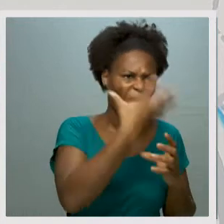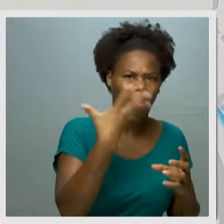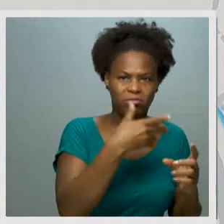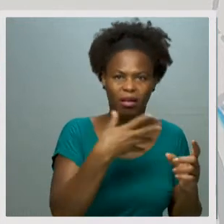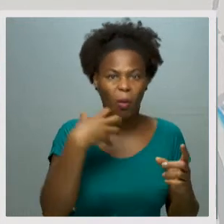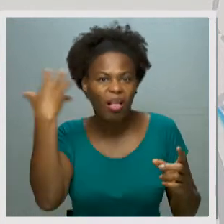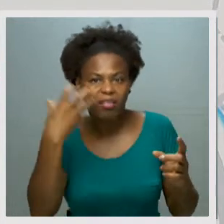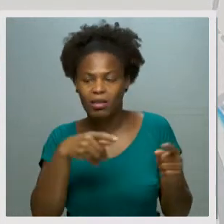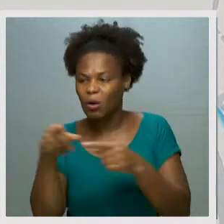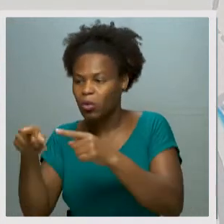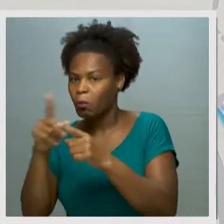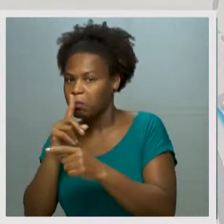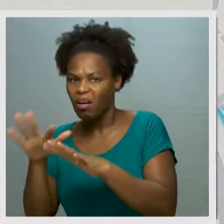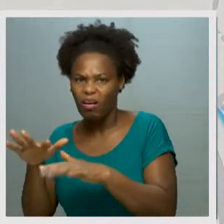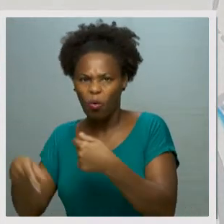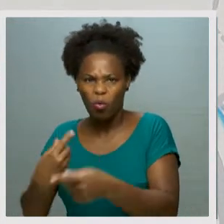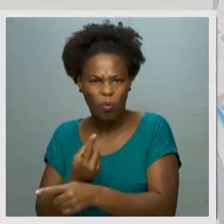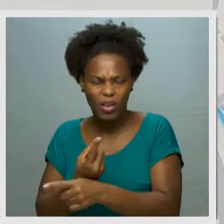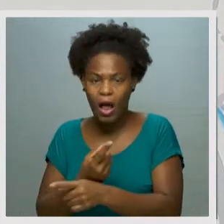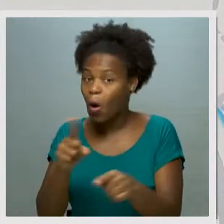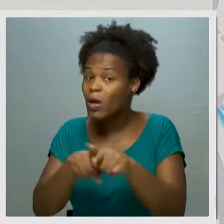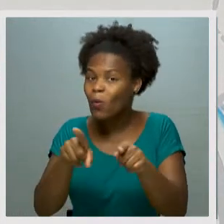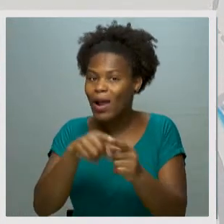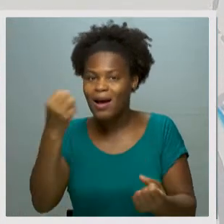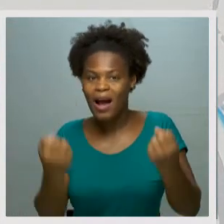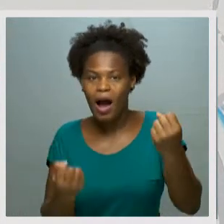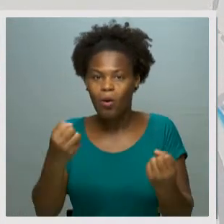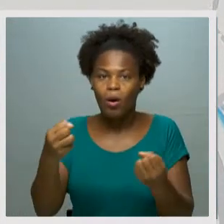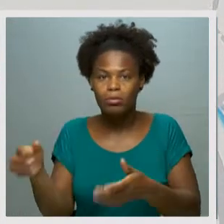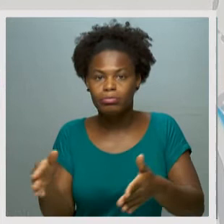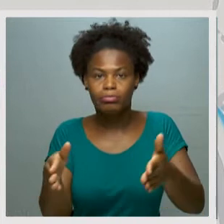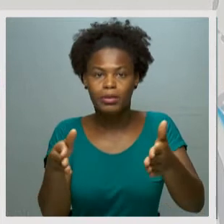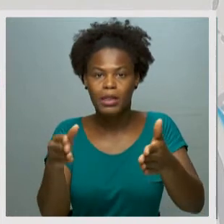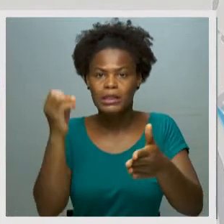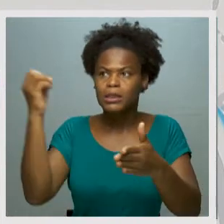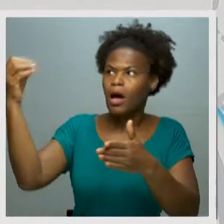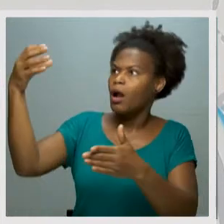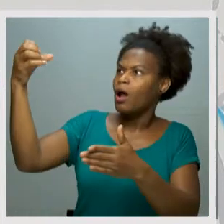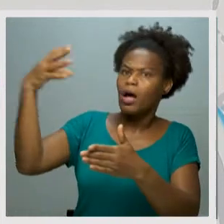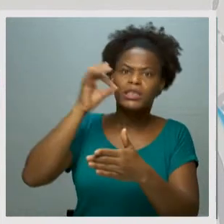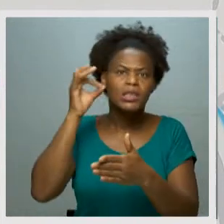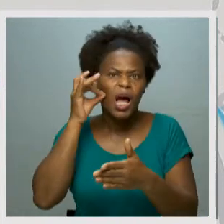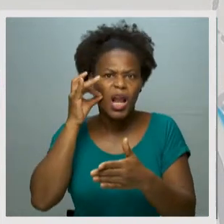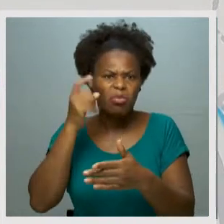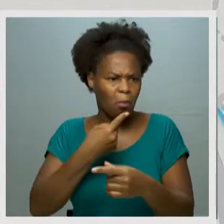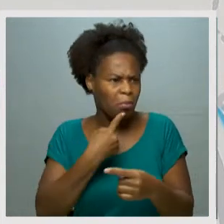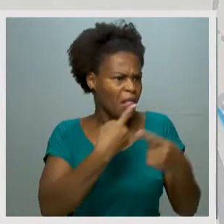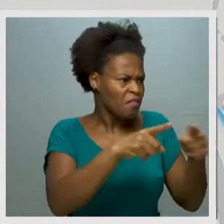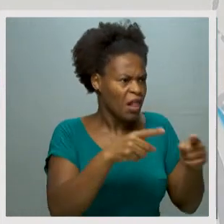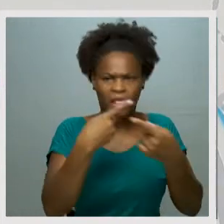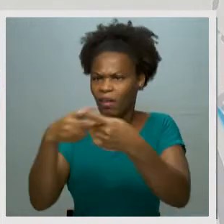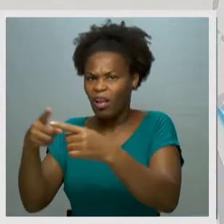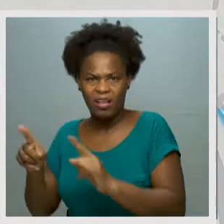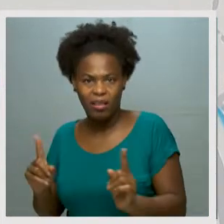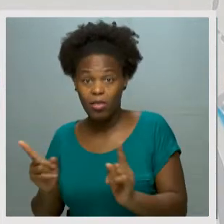Não. Há que ter um sentido. É como no trânsito, por exemplo. O sinal de trânsito não pode ter várias interpretações.